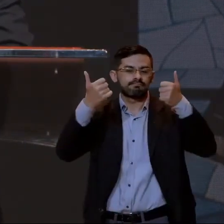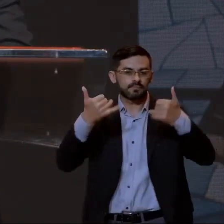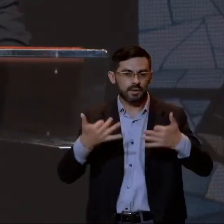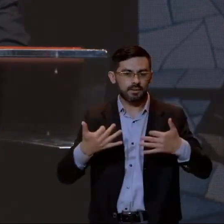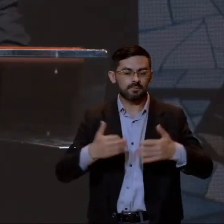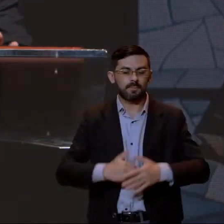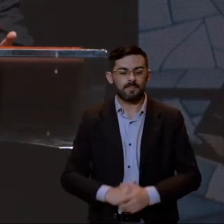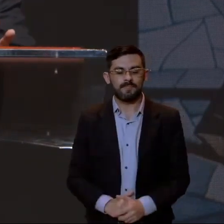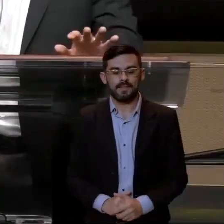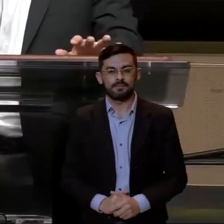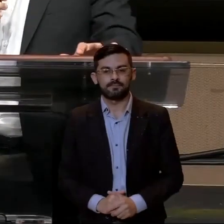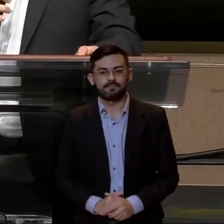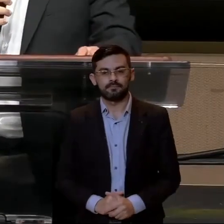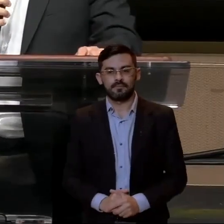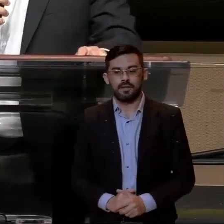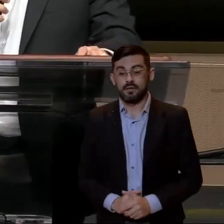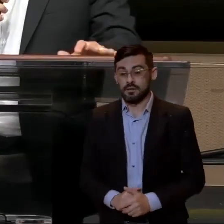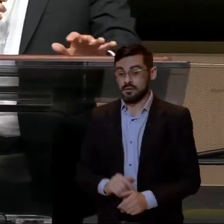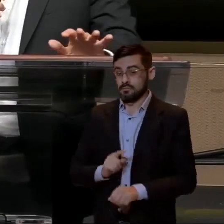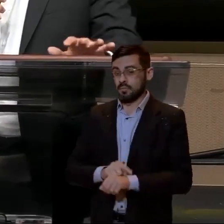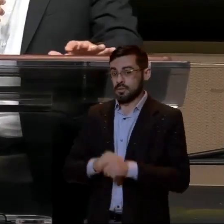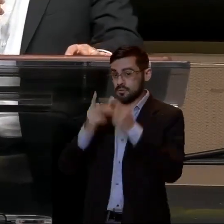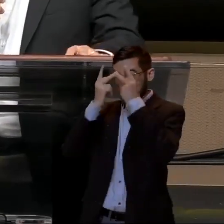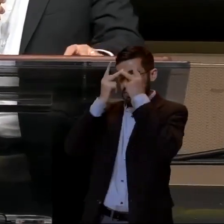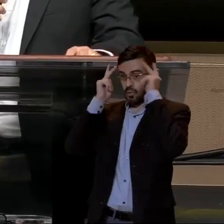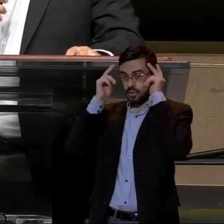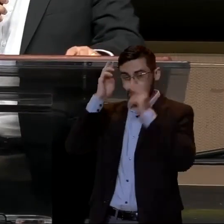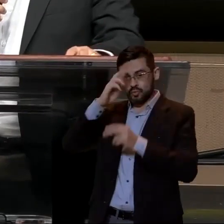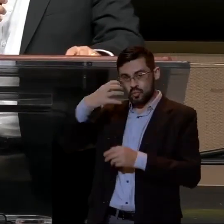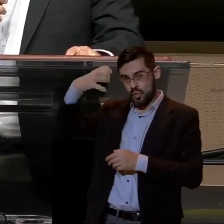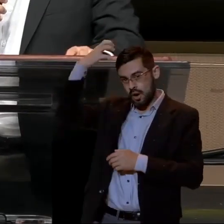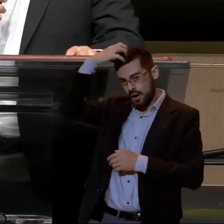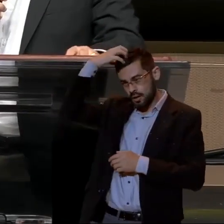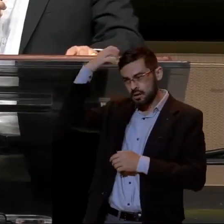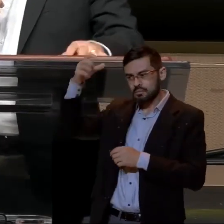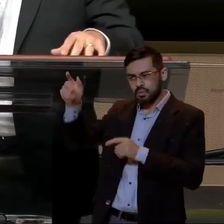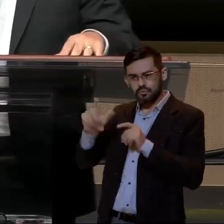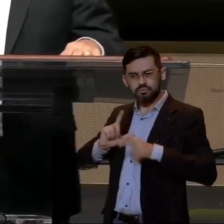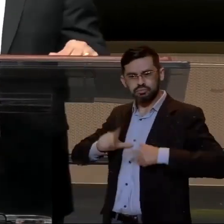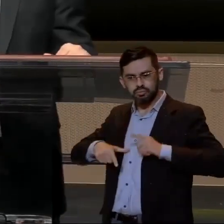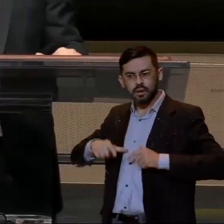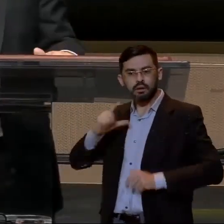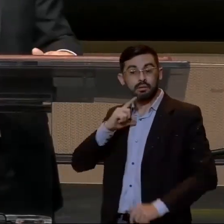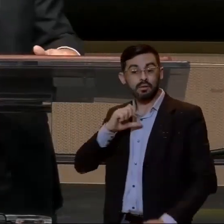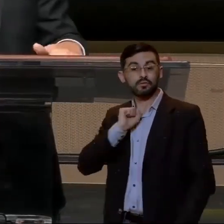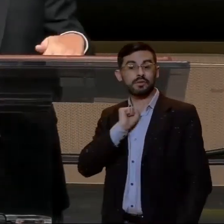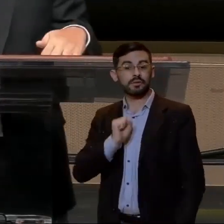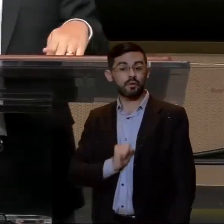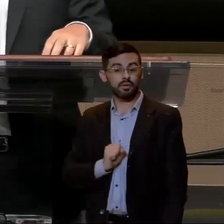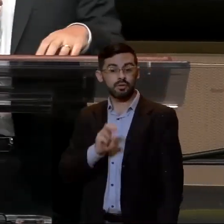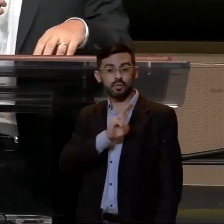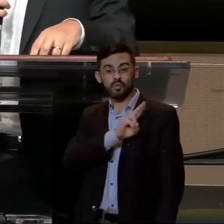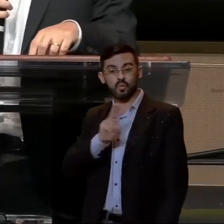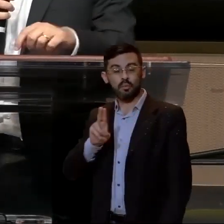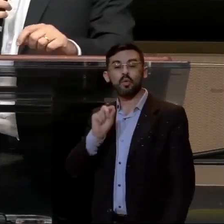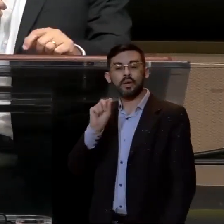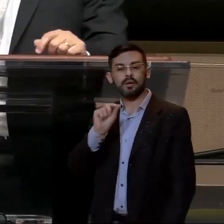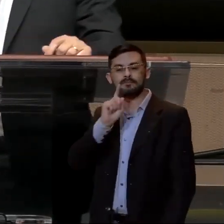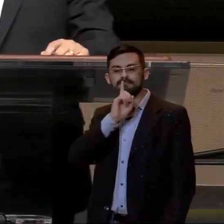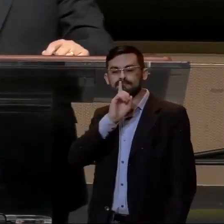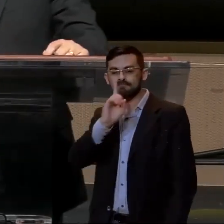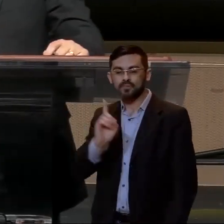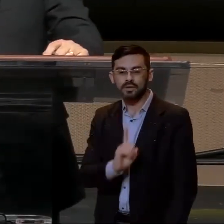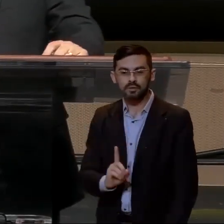assim: Quando Herodes era o rei da terra de Israel, havia um sacerdote chamado Zacarias, que